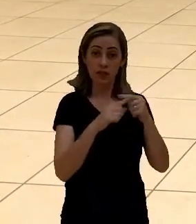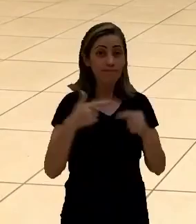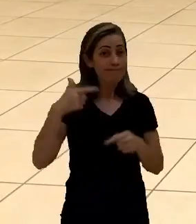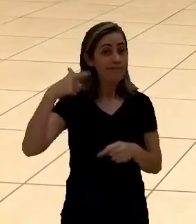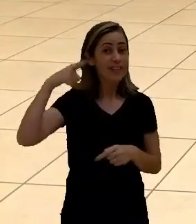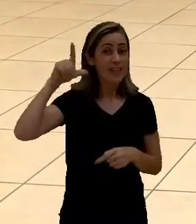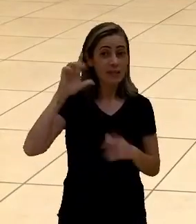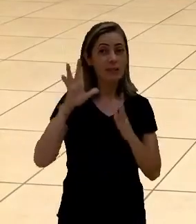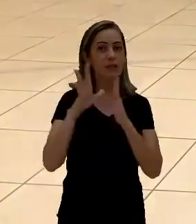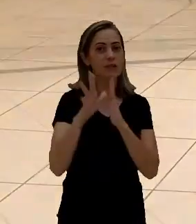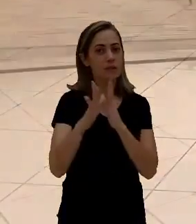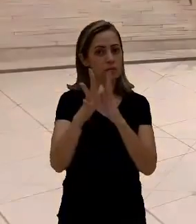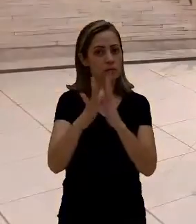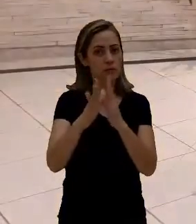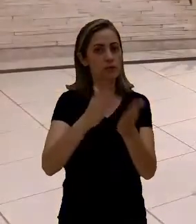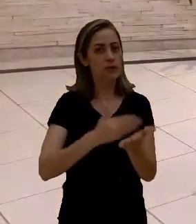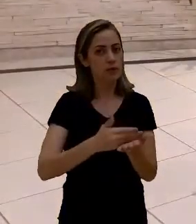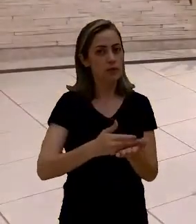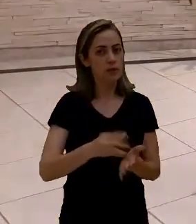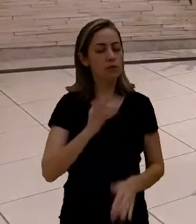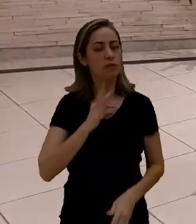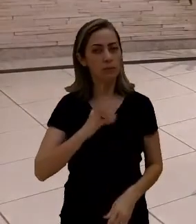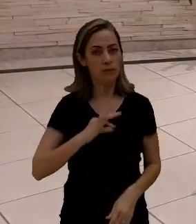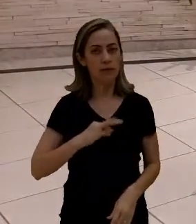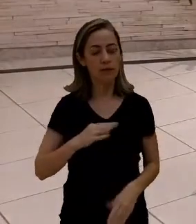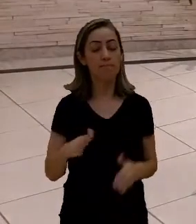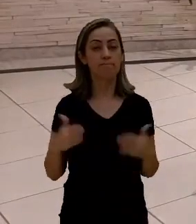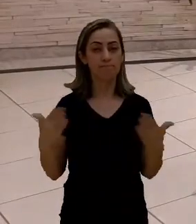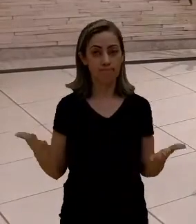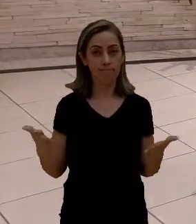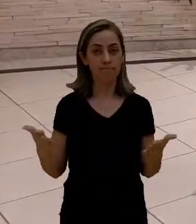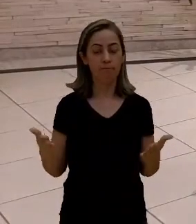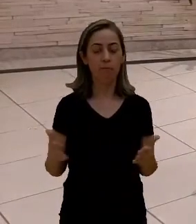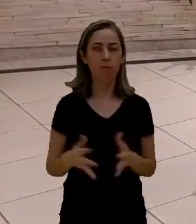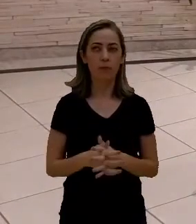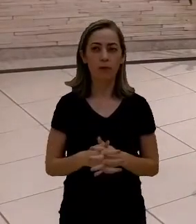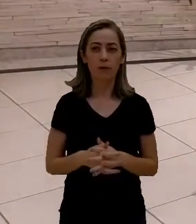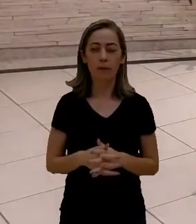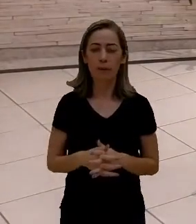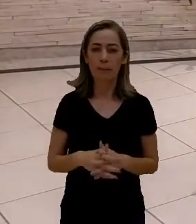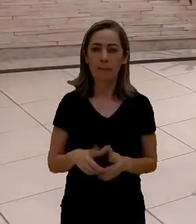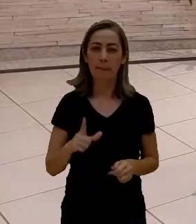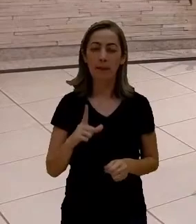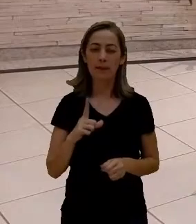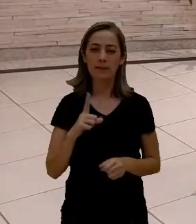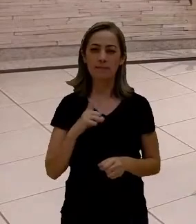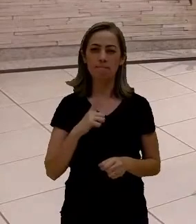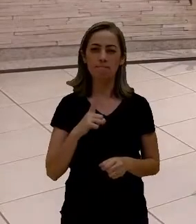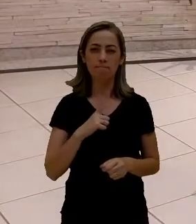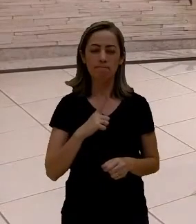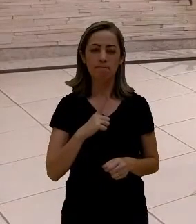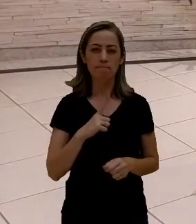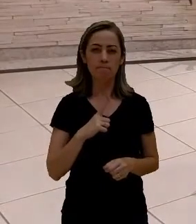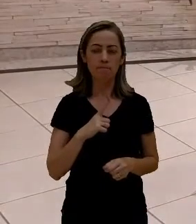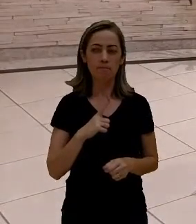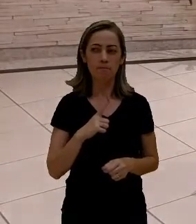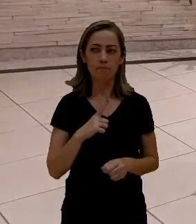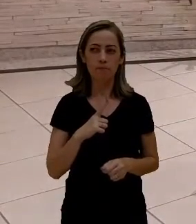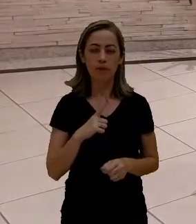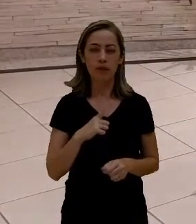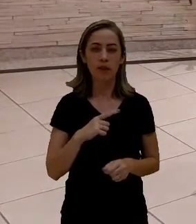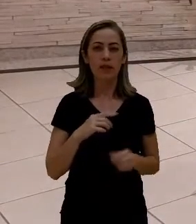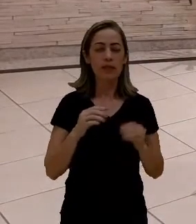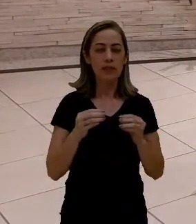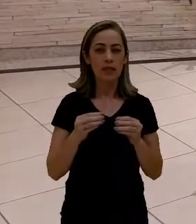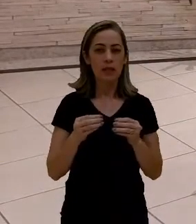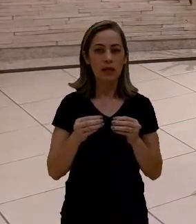processão do padre para que eh vamos dizer assim tenha validade em toda a celebração